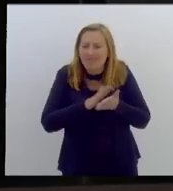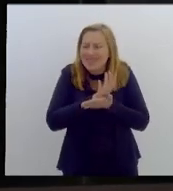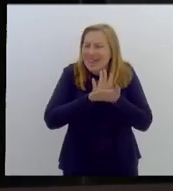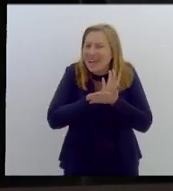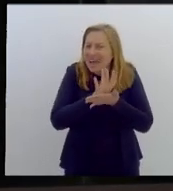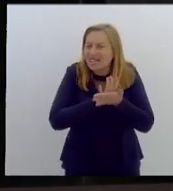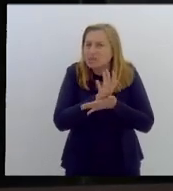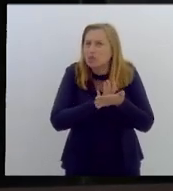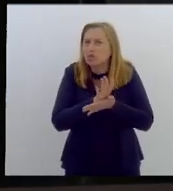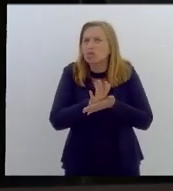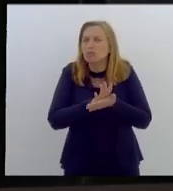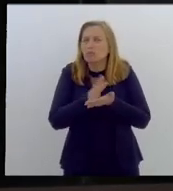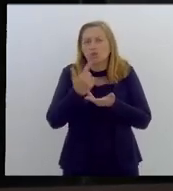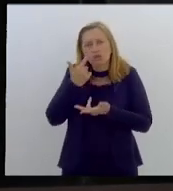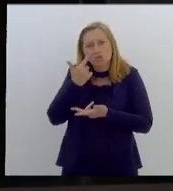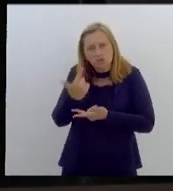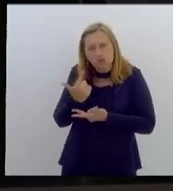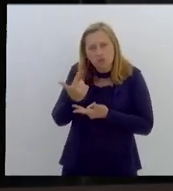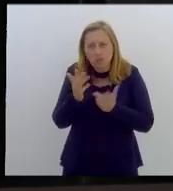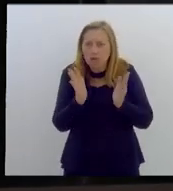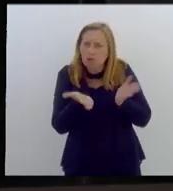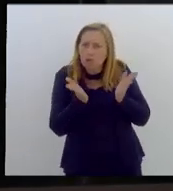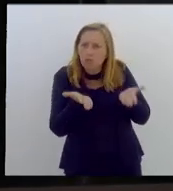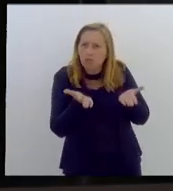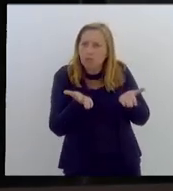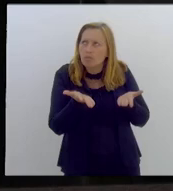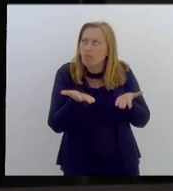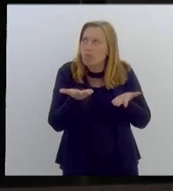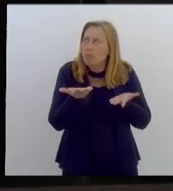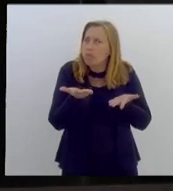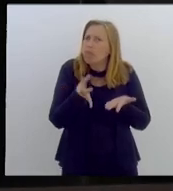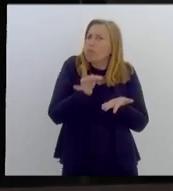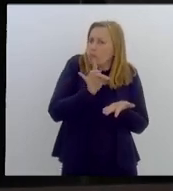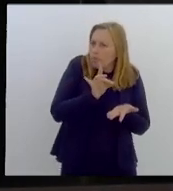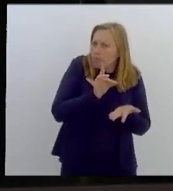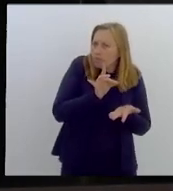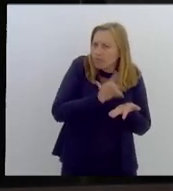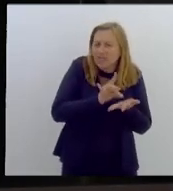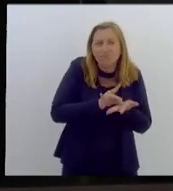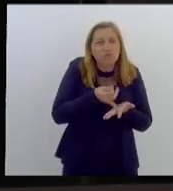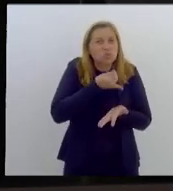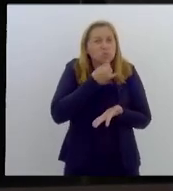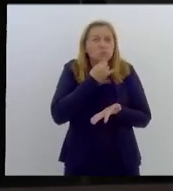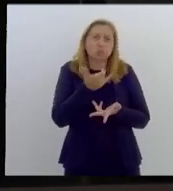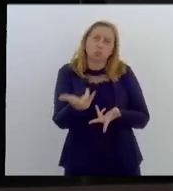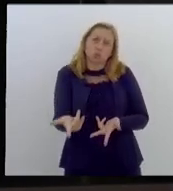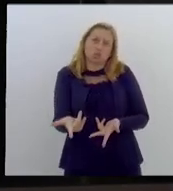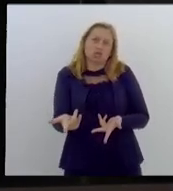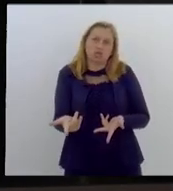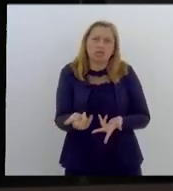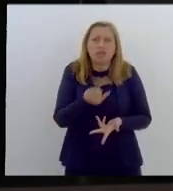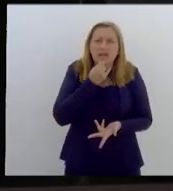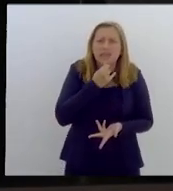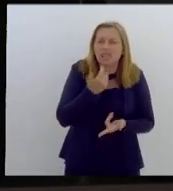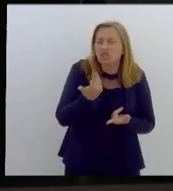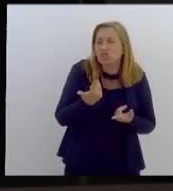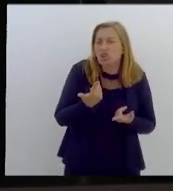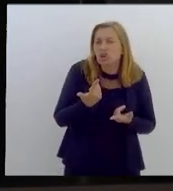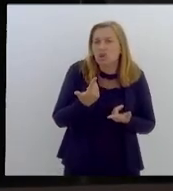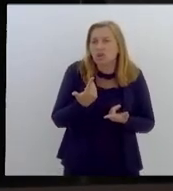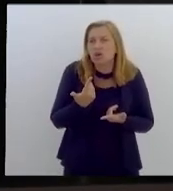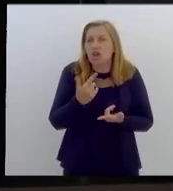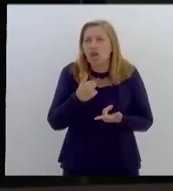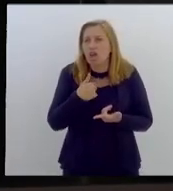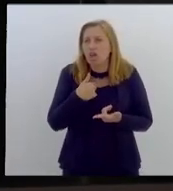o que nós estamos assistindo é realmente lamentável, lamentável. Eu não